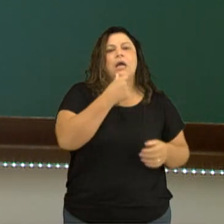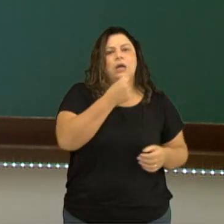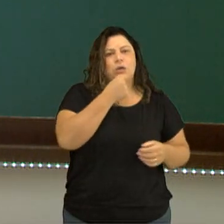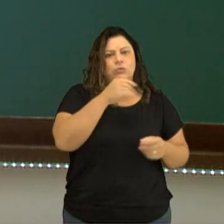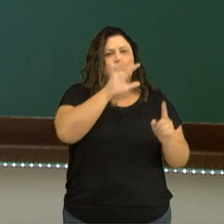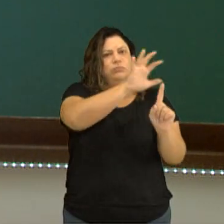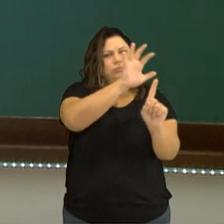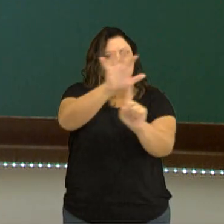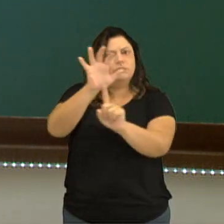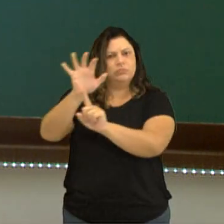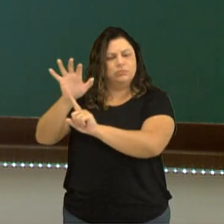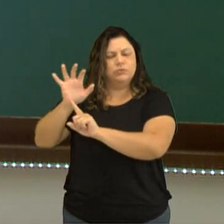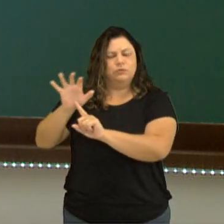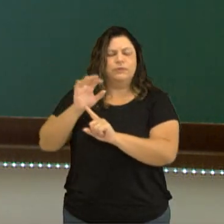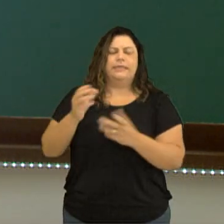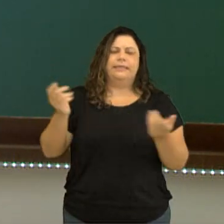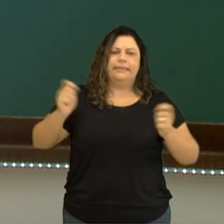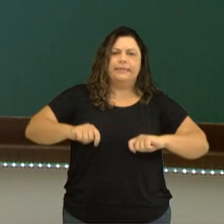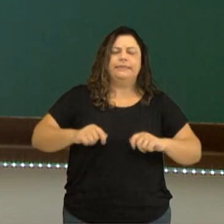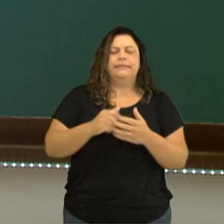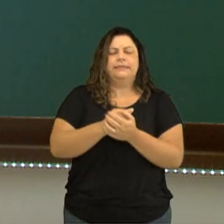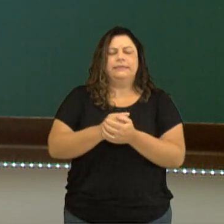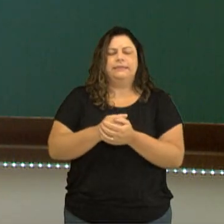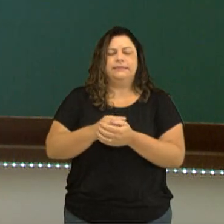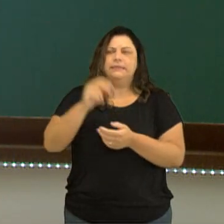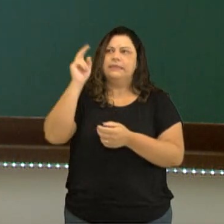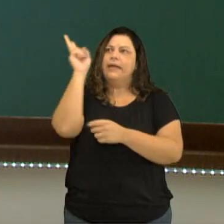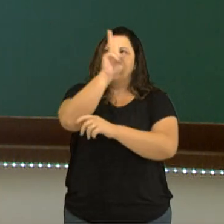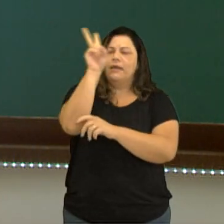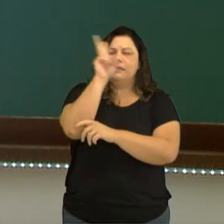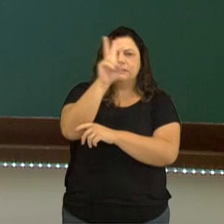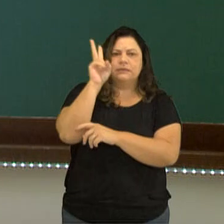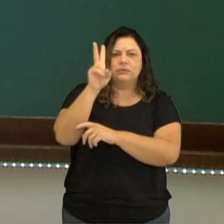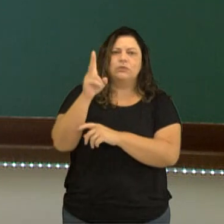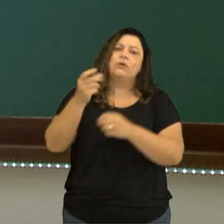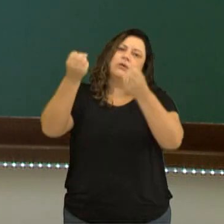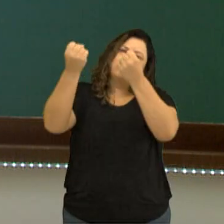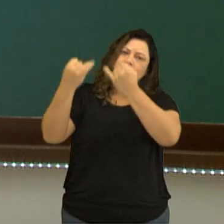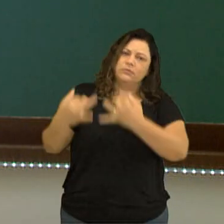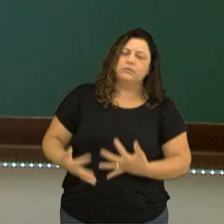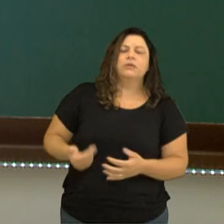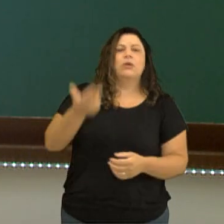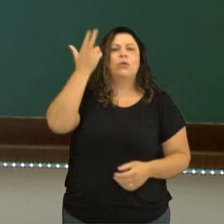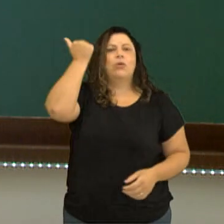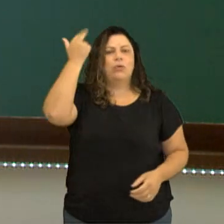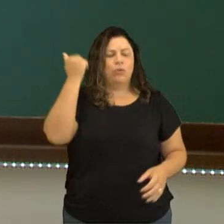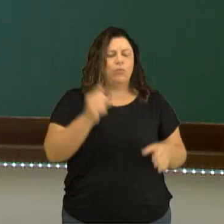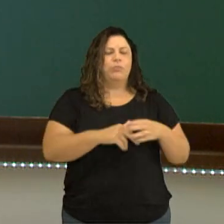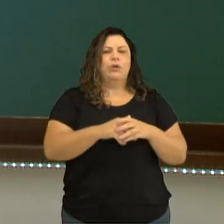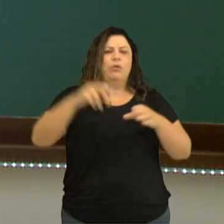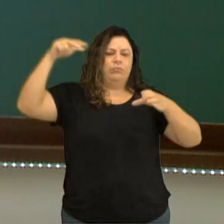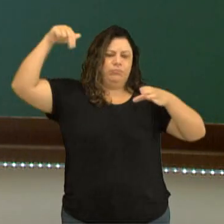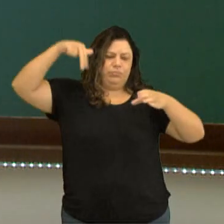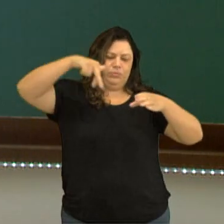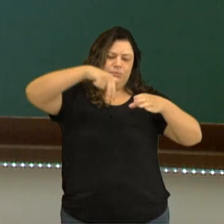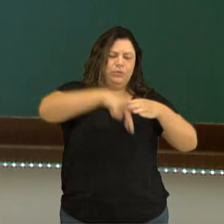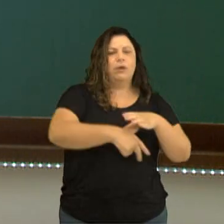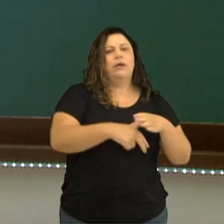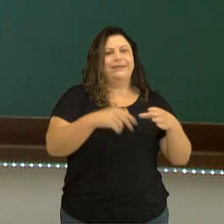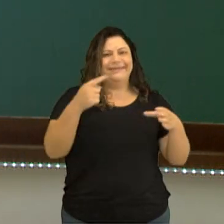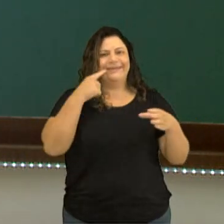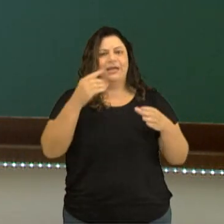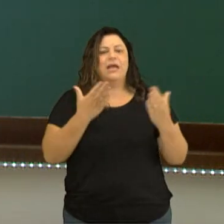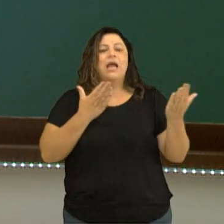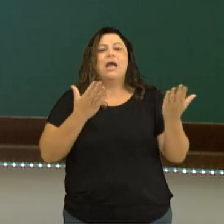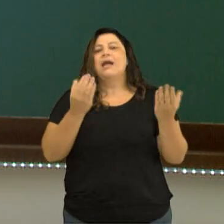na obra. Então, ela cita que a Toca do Coelho era uma piada interna de um espaço onde